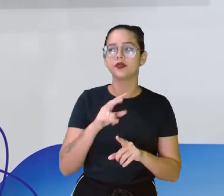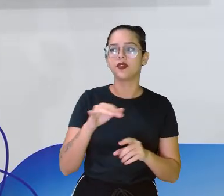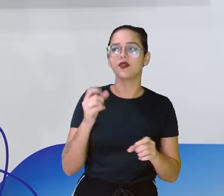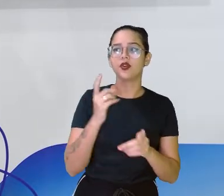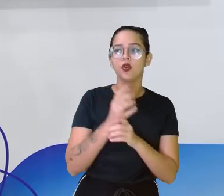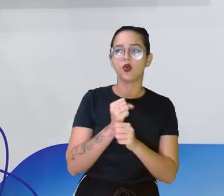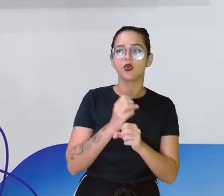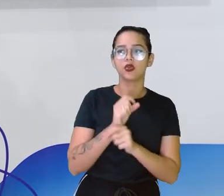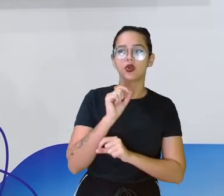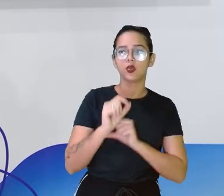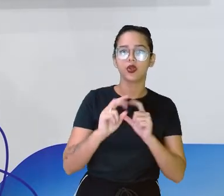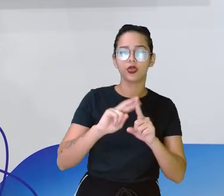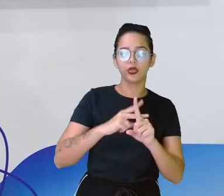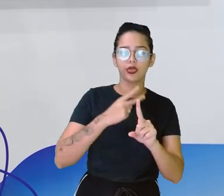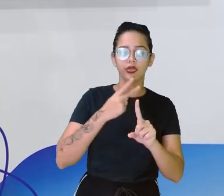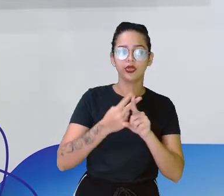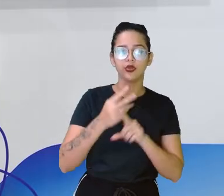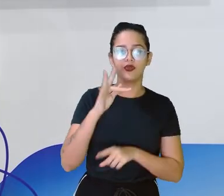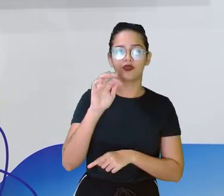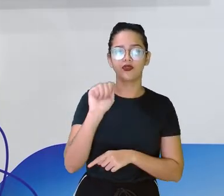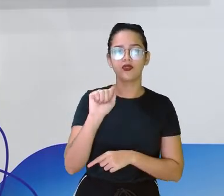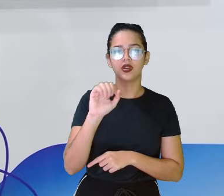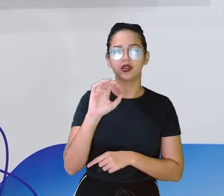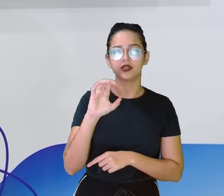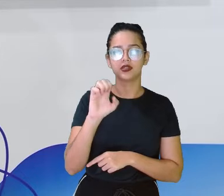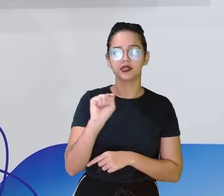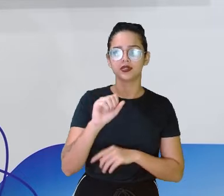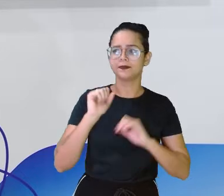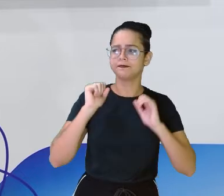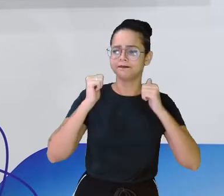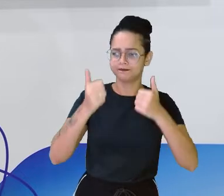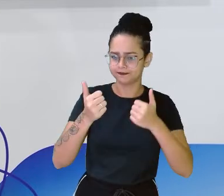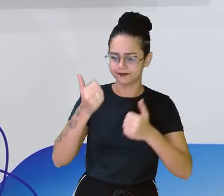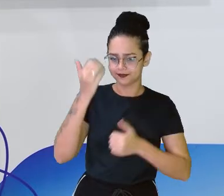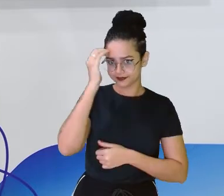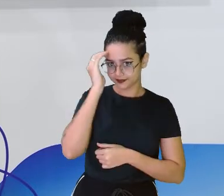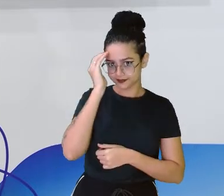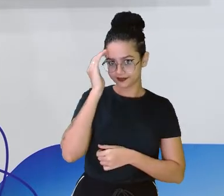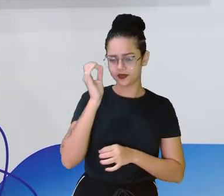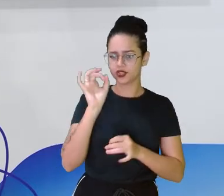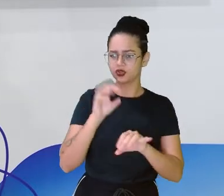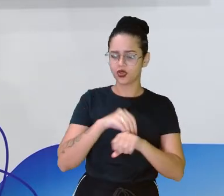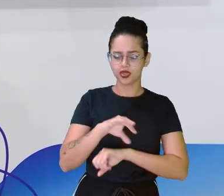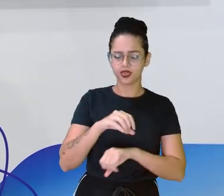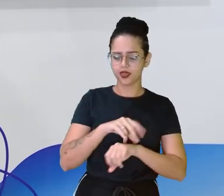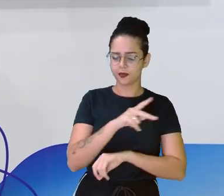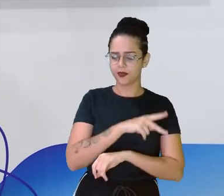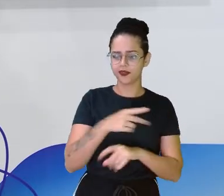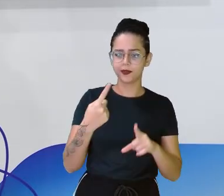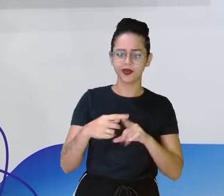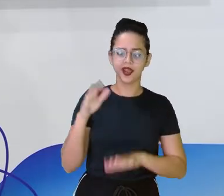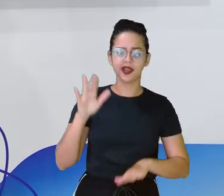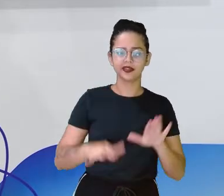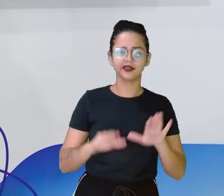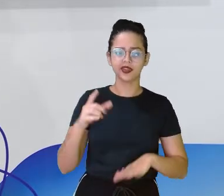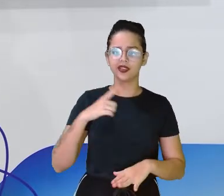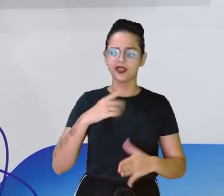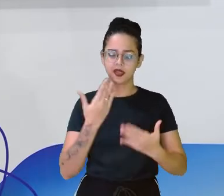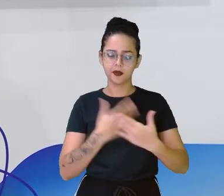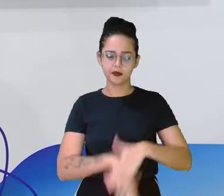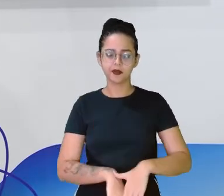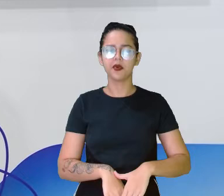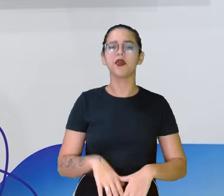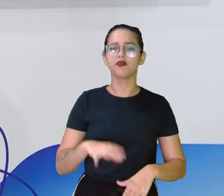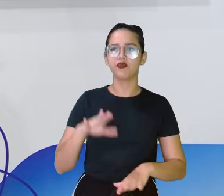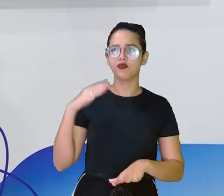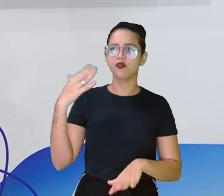o dobro de faces laterais. Beleza? Só uma dica da professora, porque às vezes caem nas provas